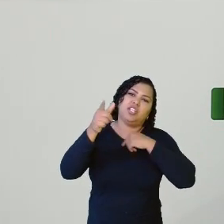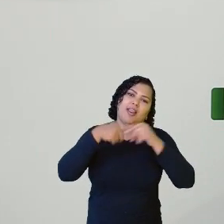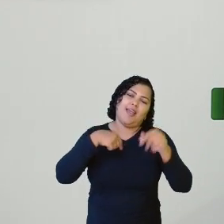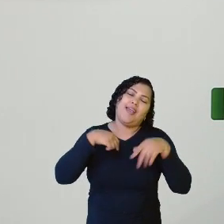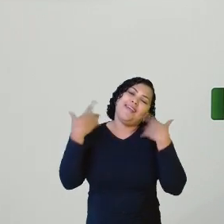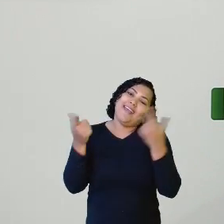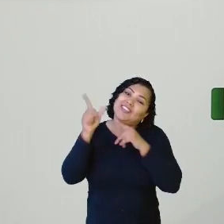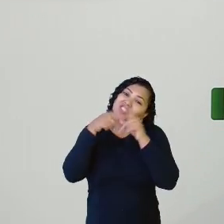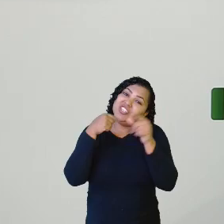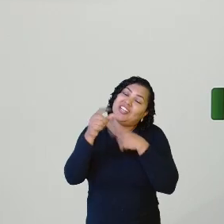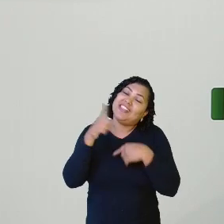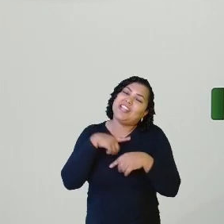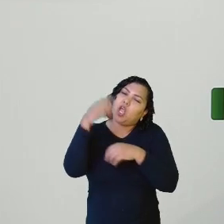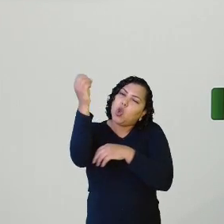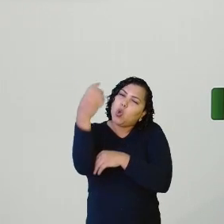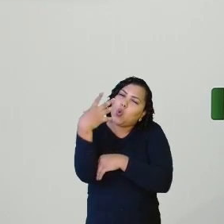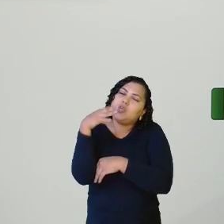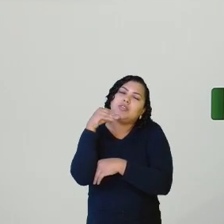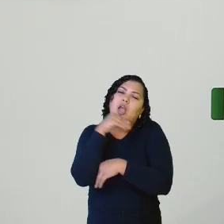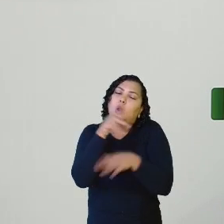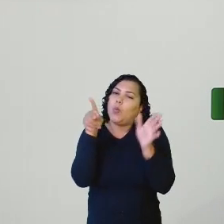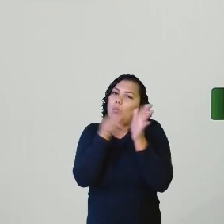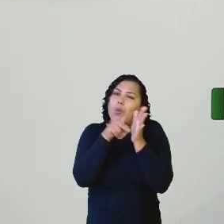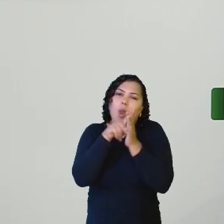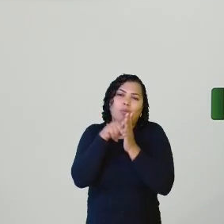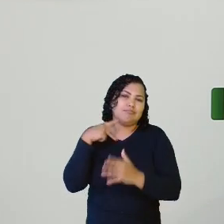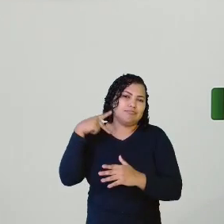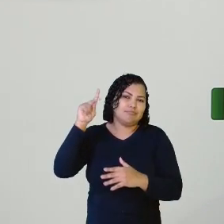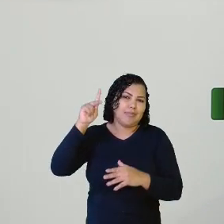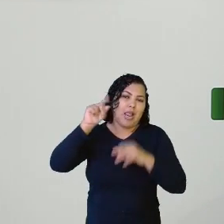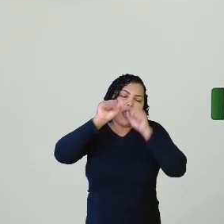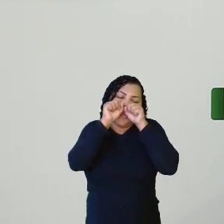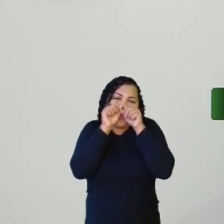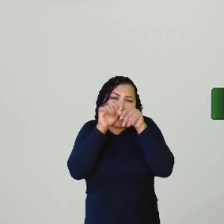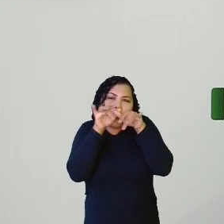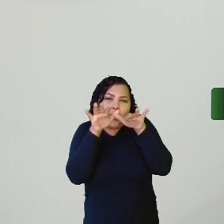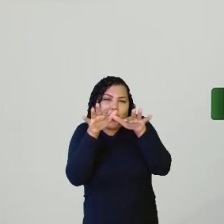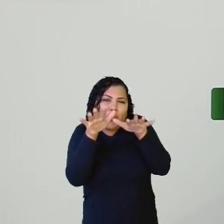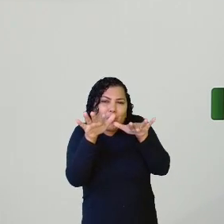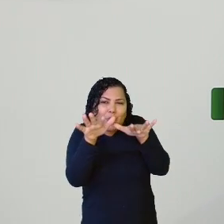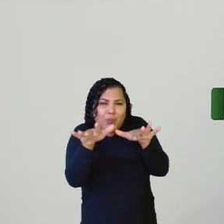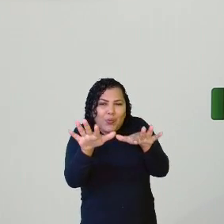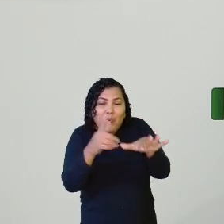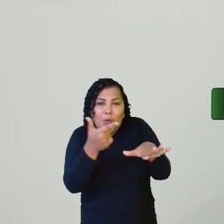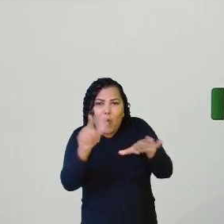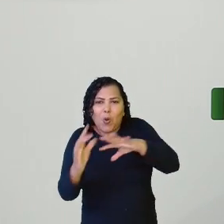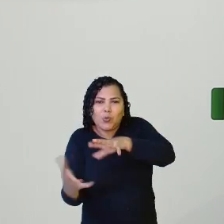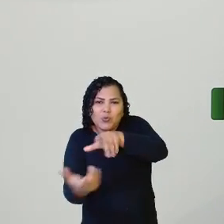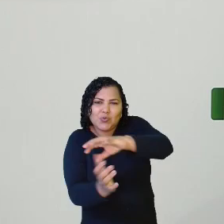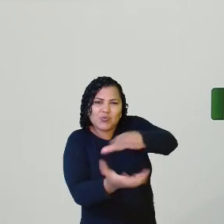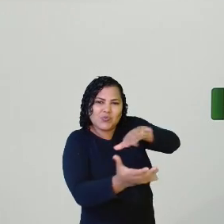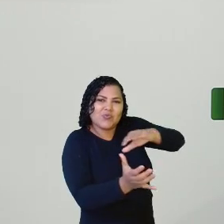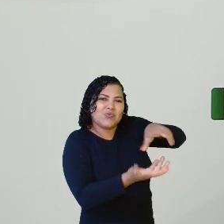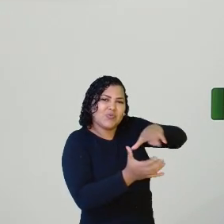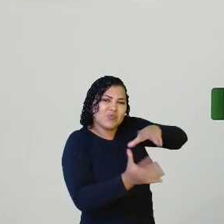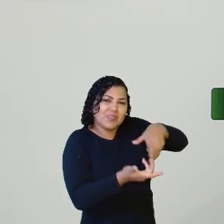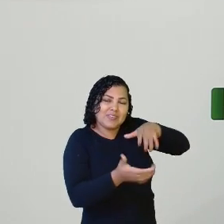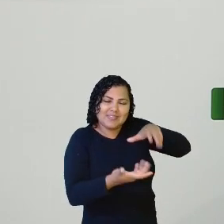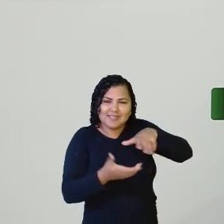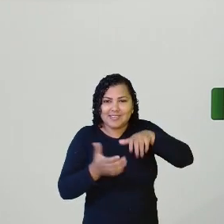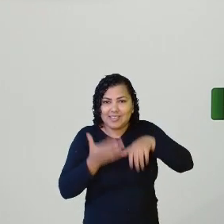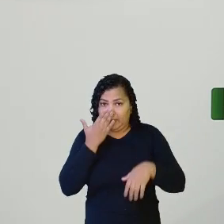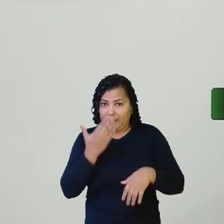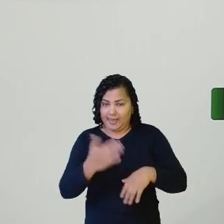as estrelas, elas têm luz e calor próprio. E geralmente irradiam essa luz e esse calor para os outros corpos celestes que estão no